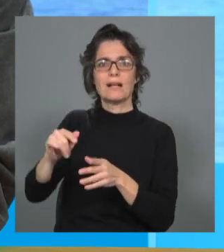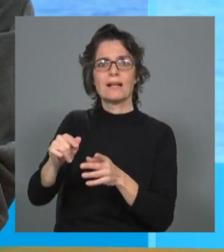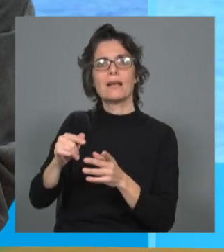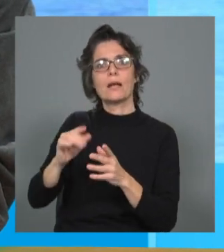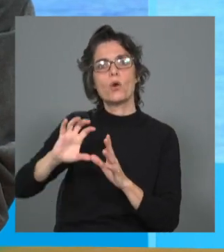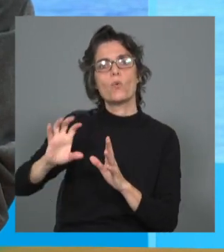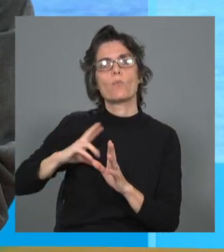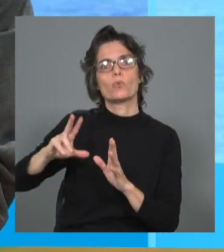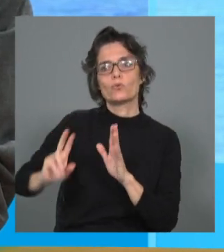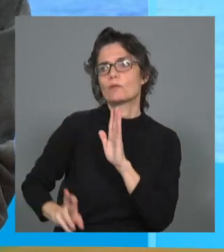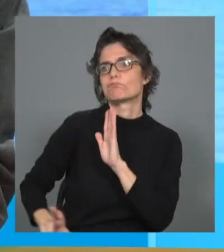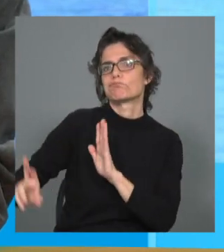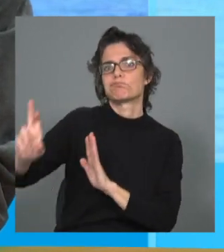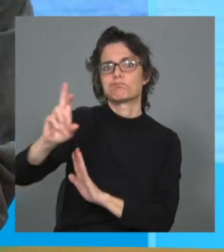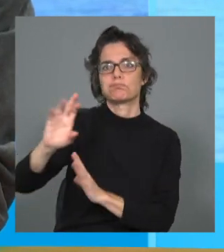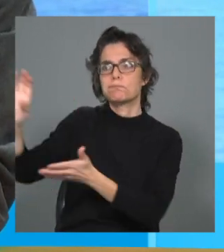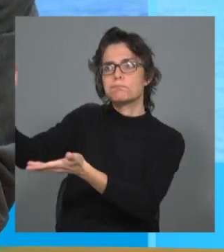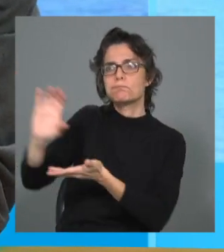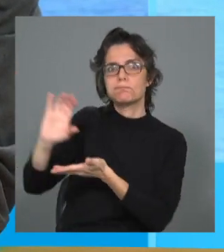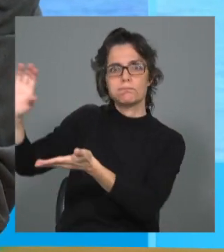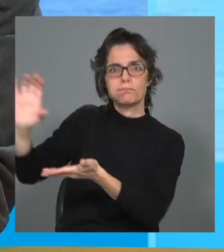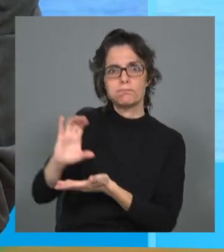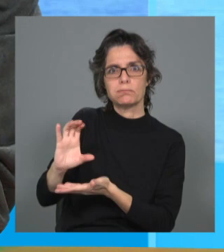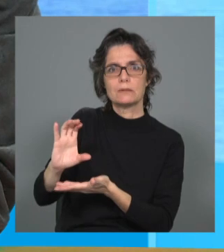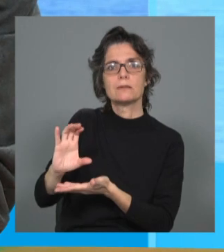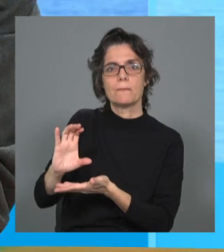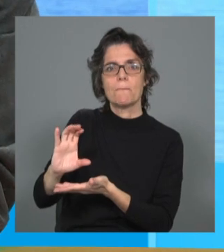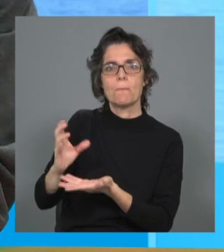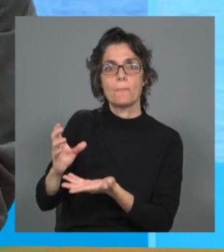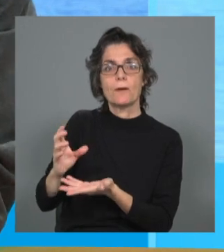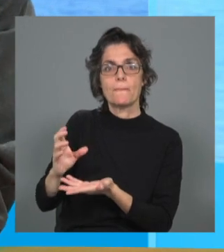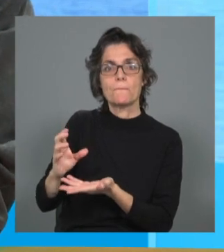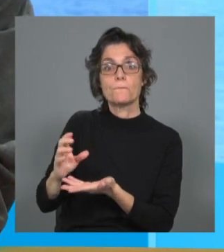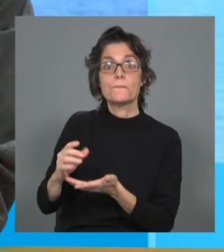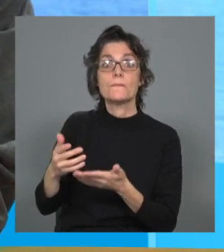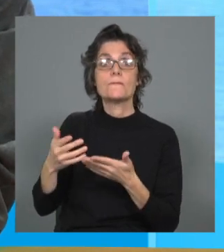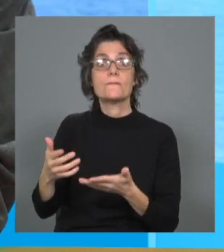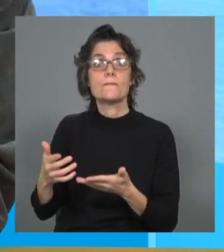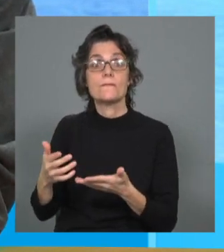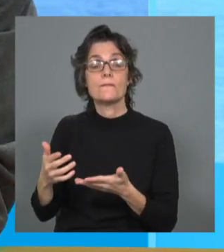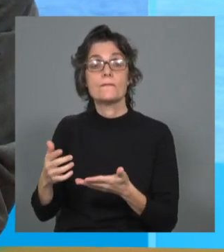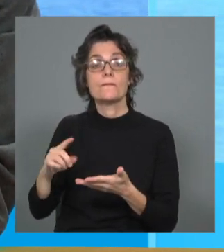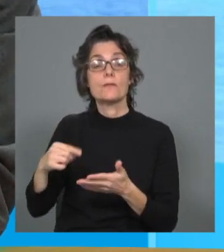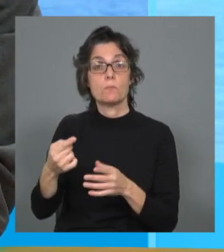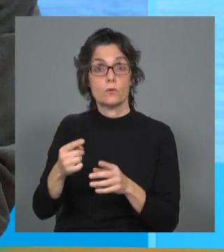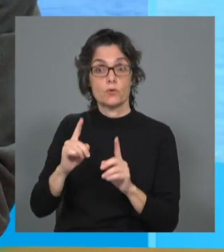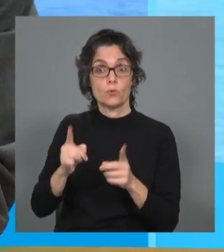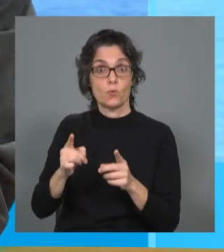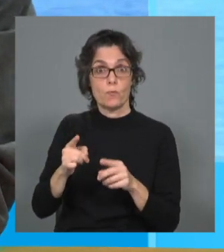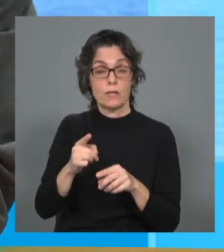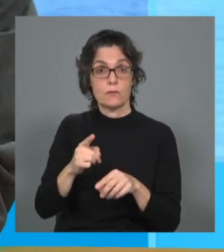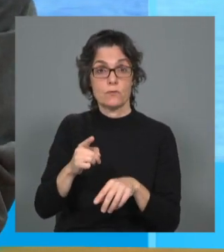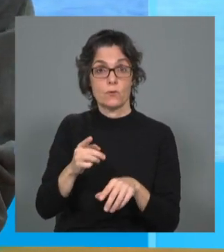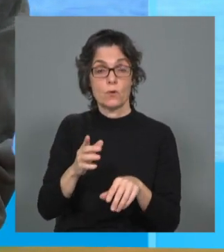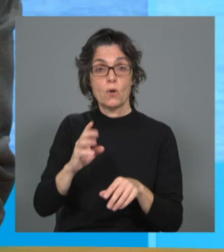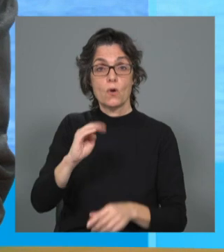a viver desses rendimentos ou desse elan para a próxima década, década e meia. A partir de princípios do século XX,